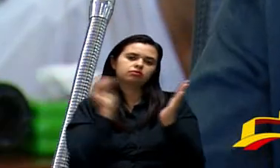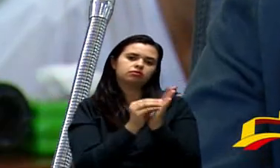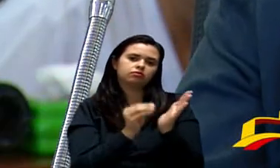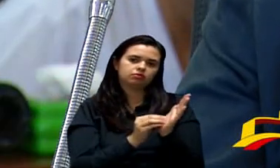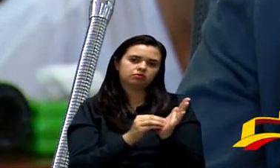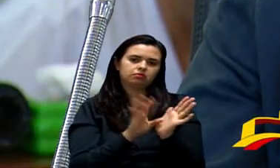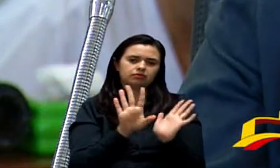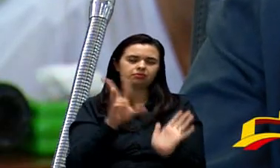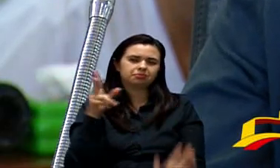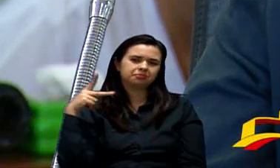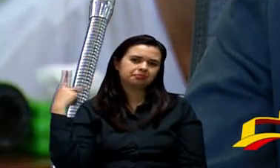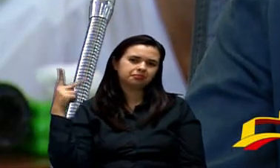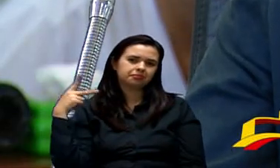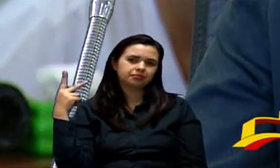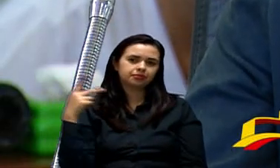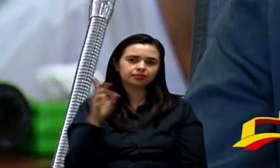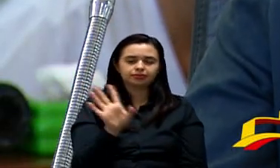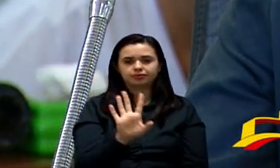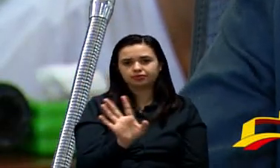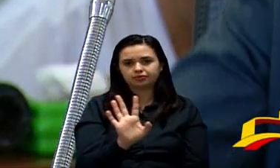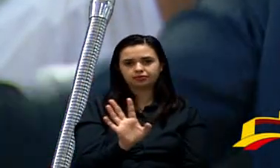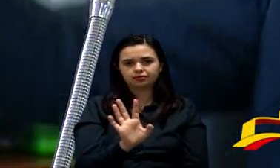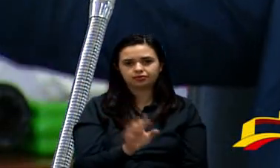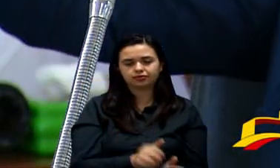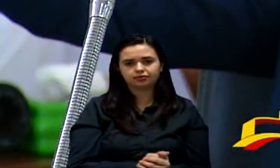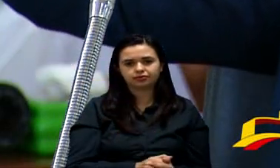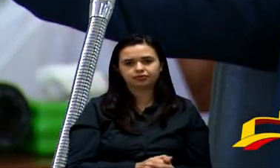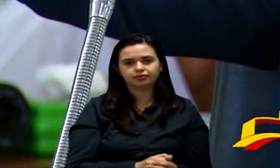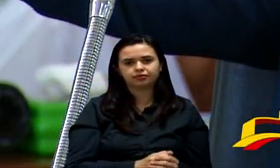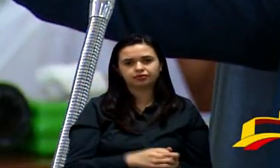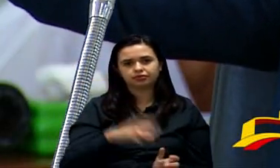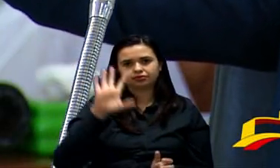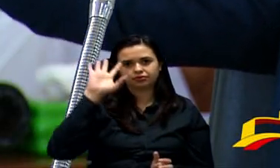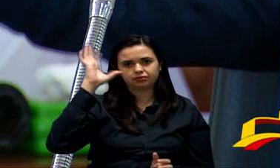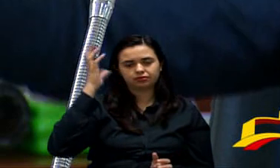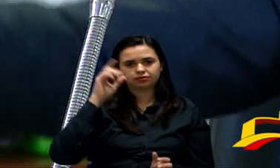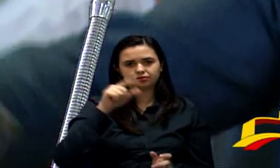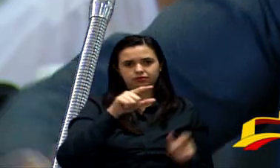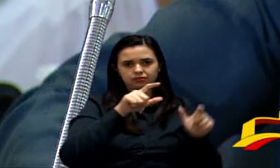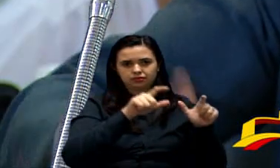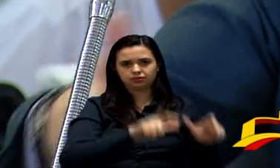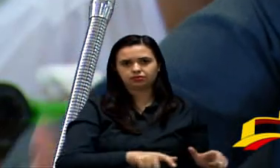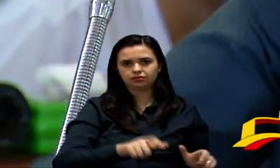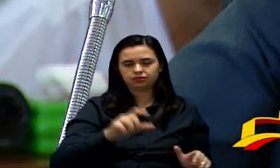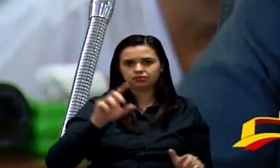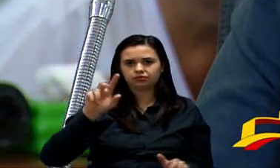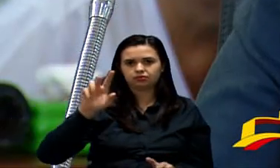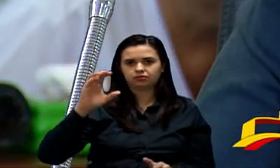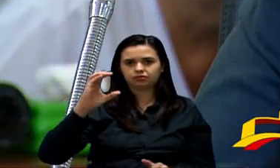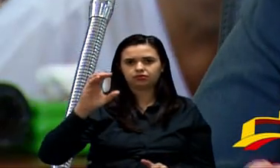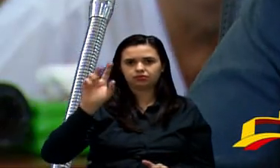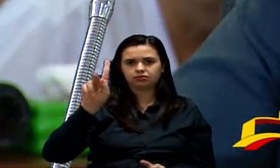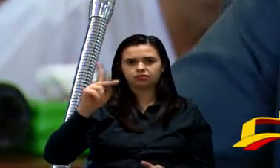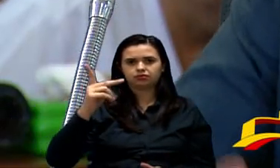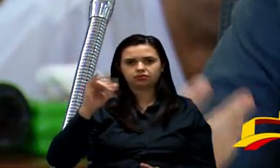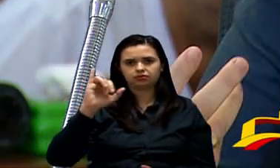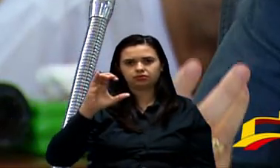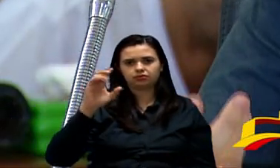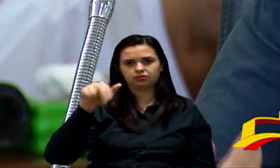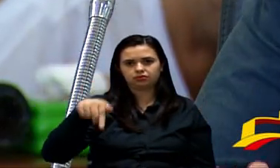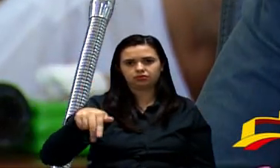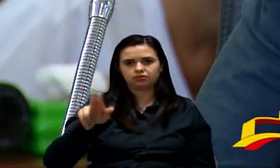exemplo, que fizeram com o Palacete Chiquinho Scarpa, que desenharam um negócio escroto num prédio histórico, ou seja, já